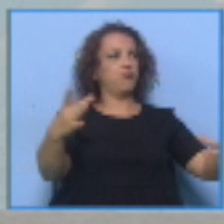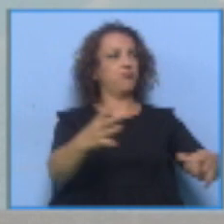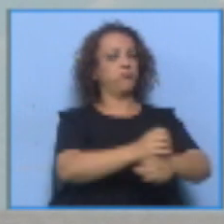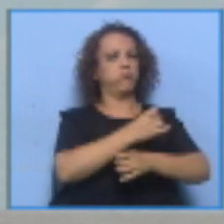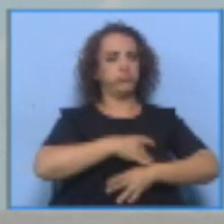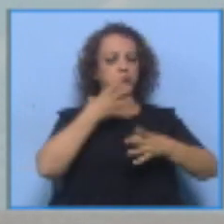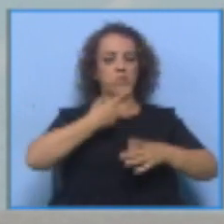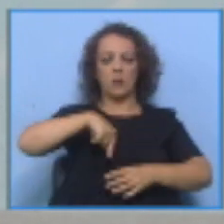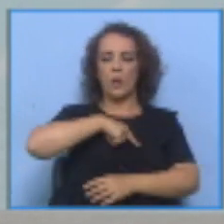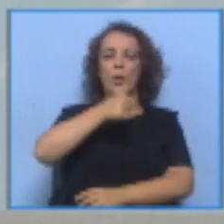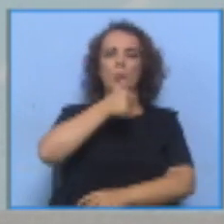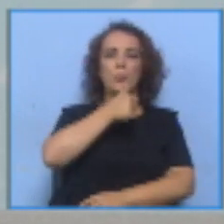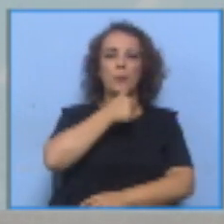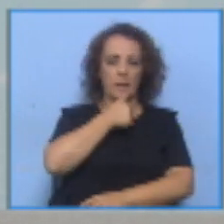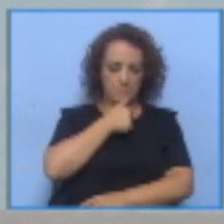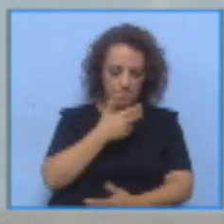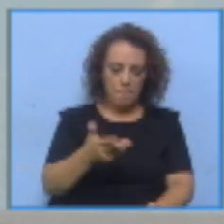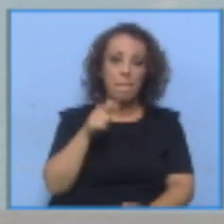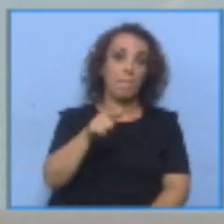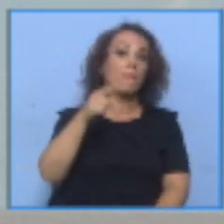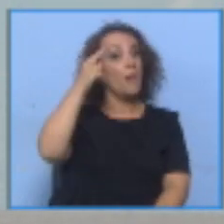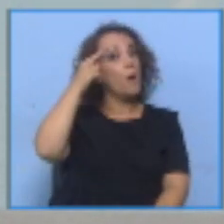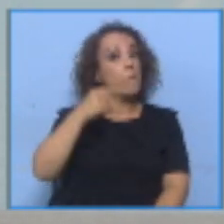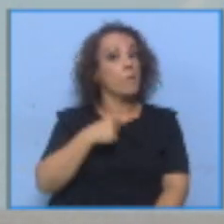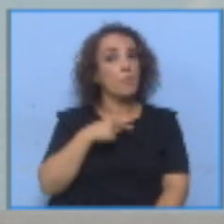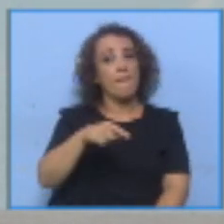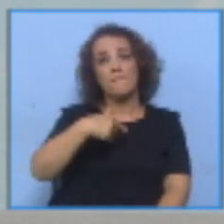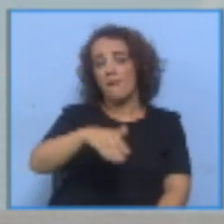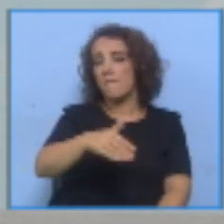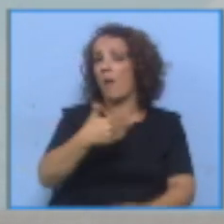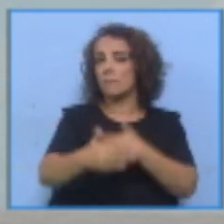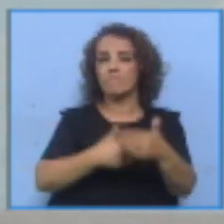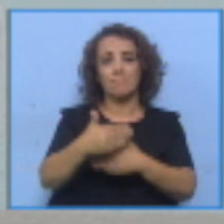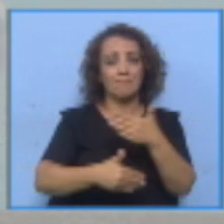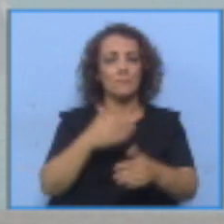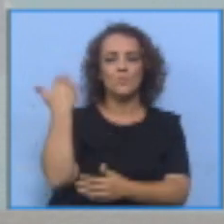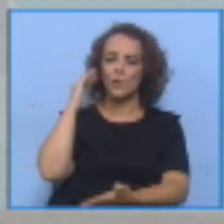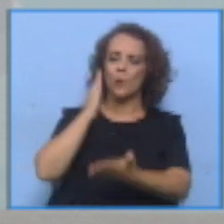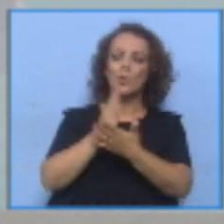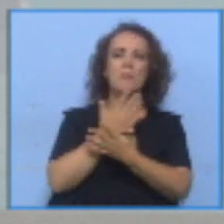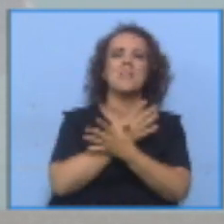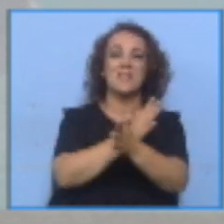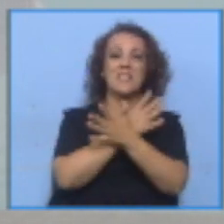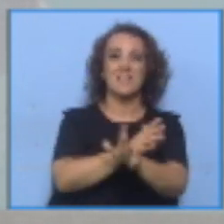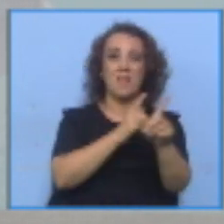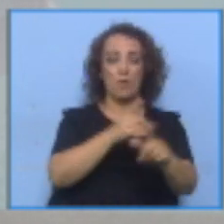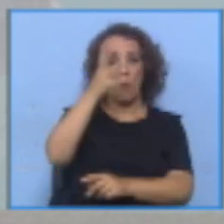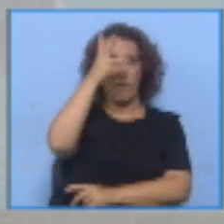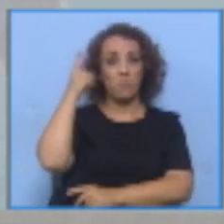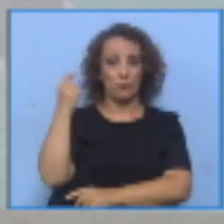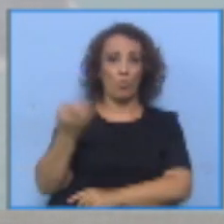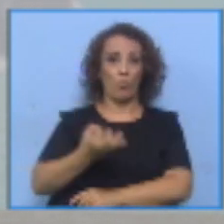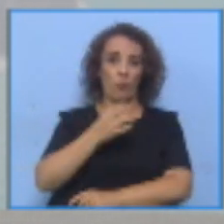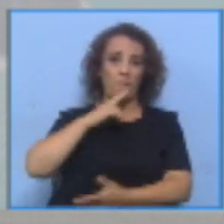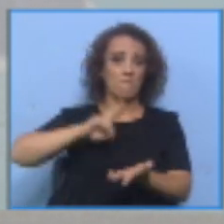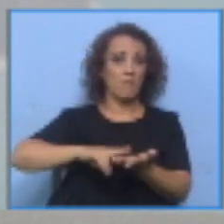e sabemos que isso vai acontecendo cada vez mais. Os últimos incêndios que se falaram da Amazónia, pois é